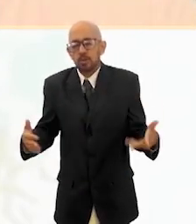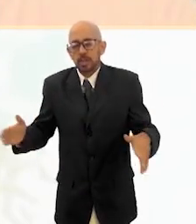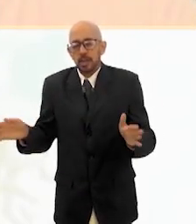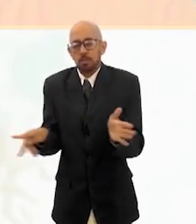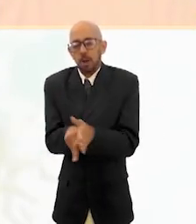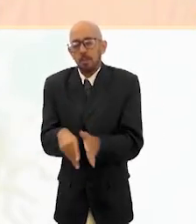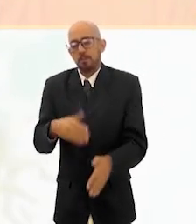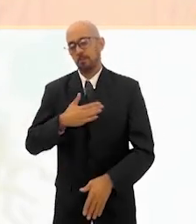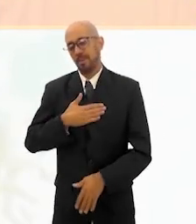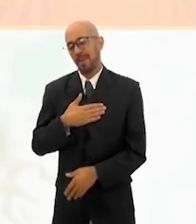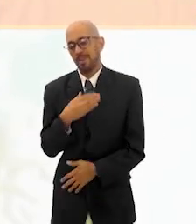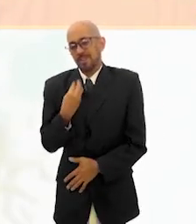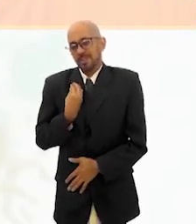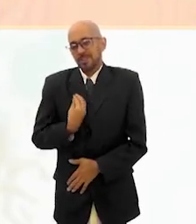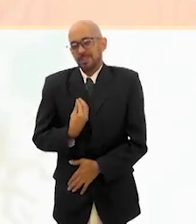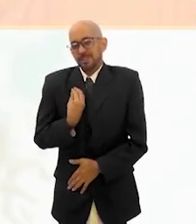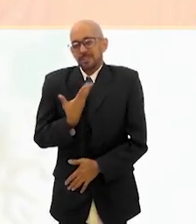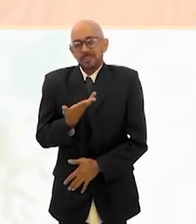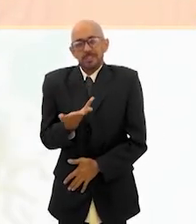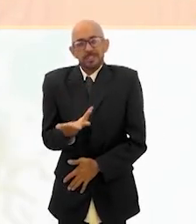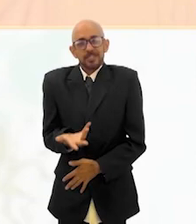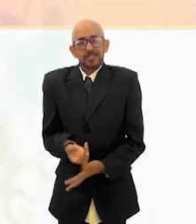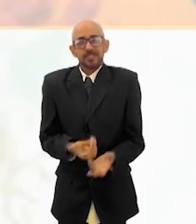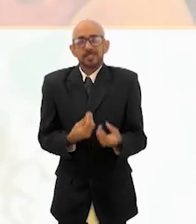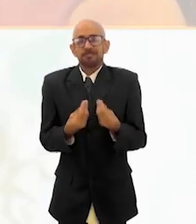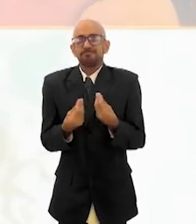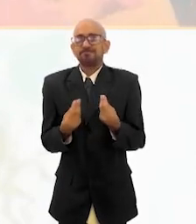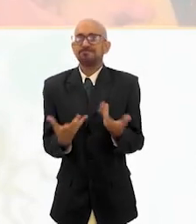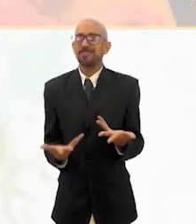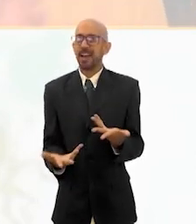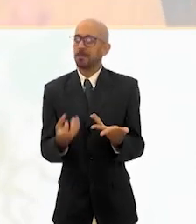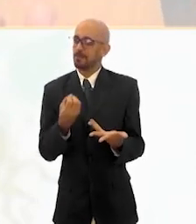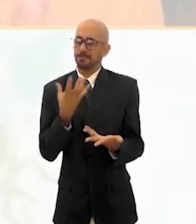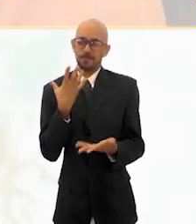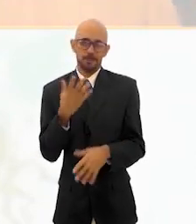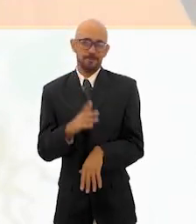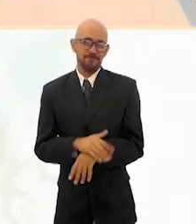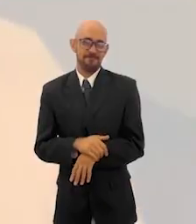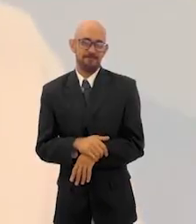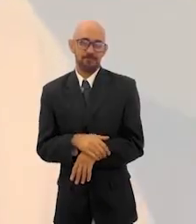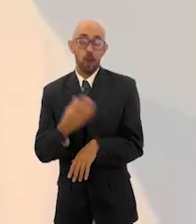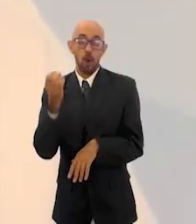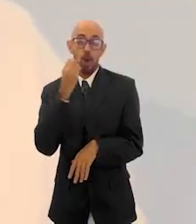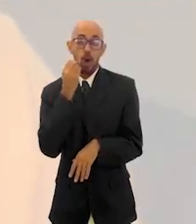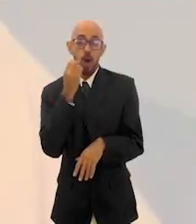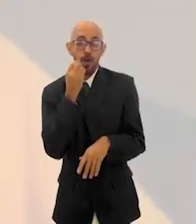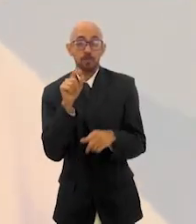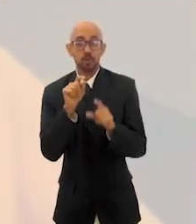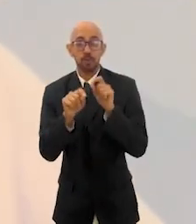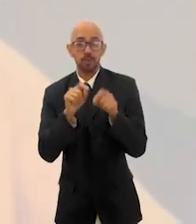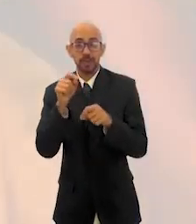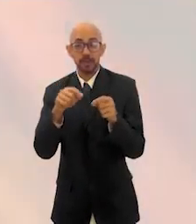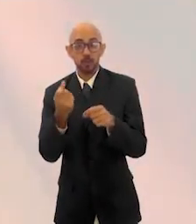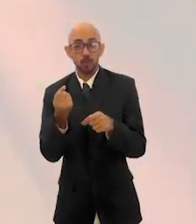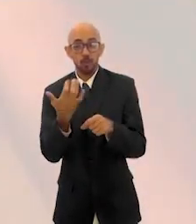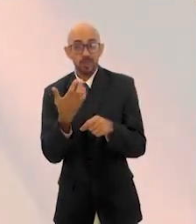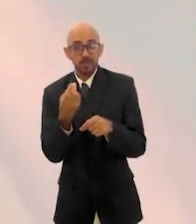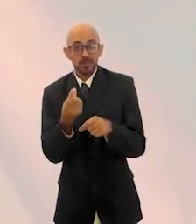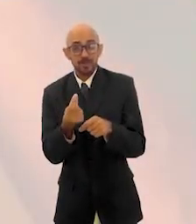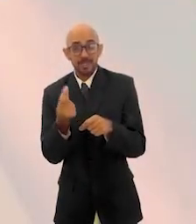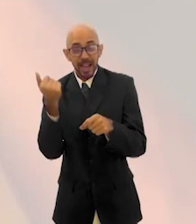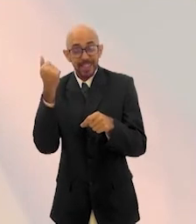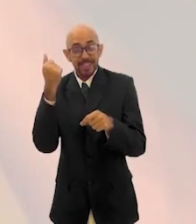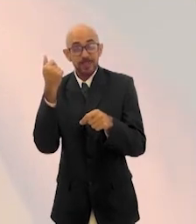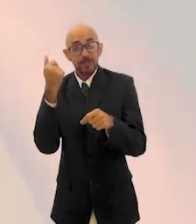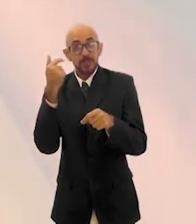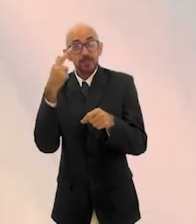assim, parece que, sei Que lá, delícia. foi um desabafo. E a poesia. Aí a poesia, óbvio, quando eu saí dali, eu falei: nossa,